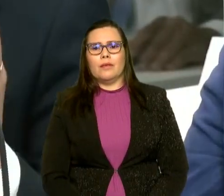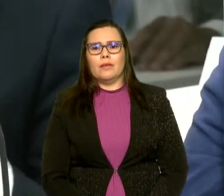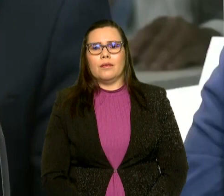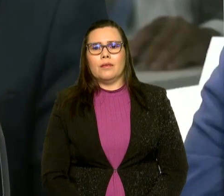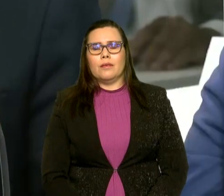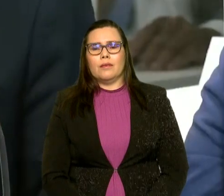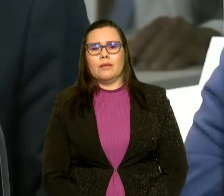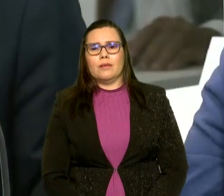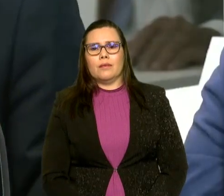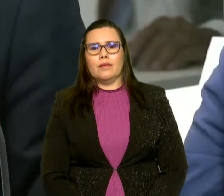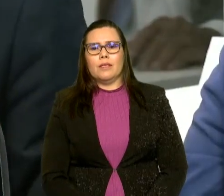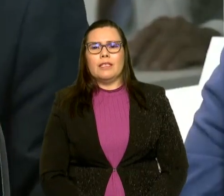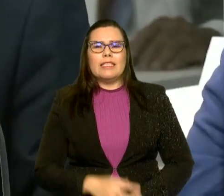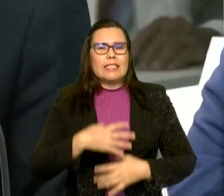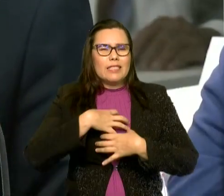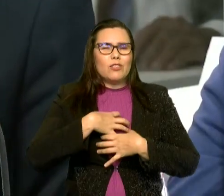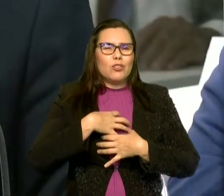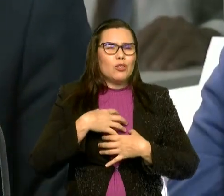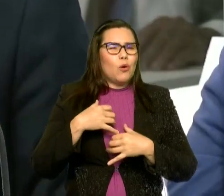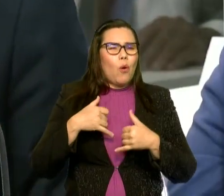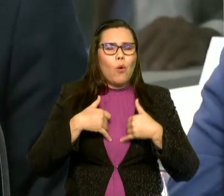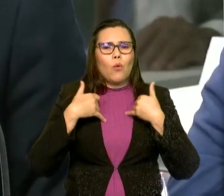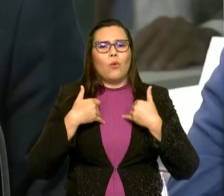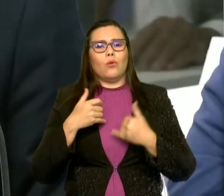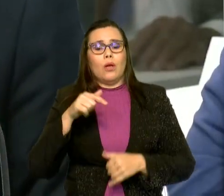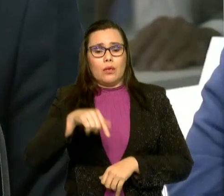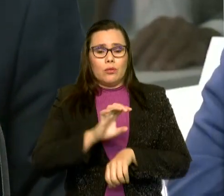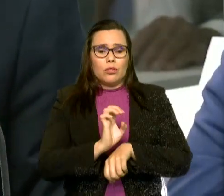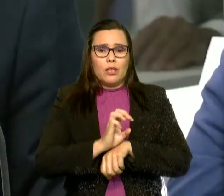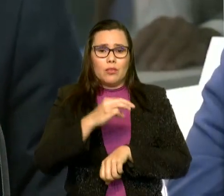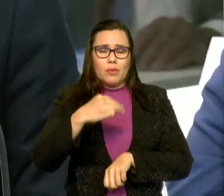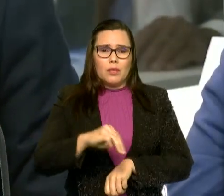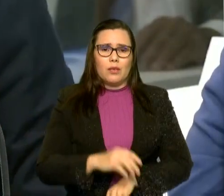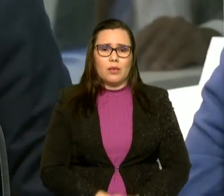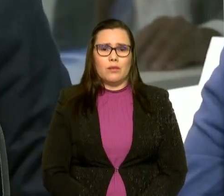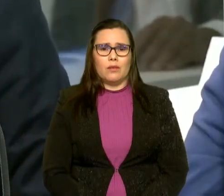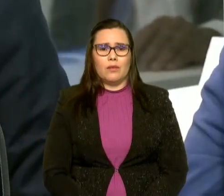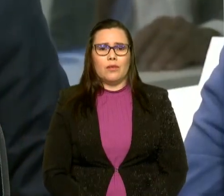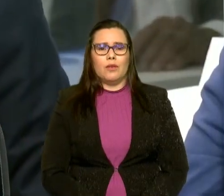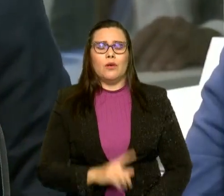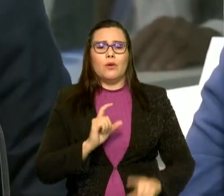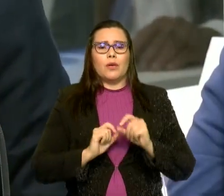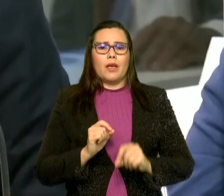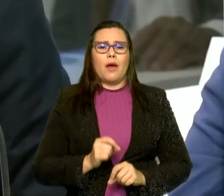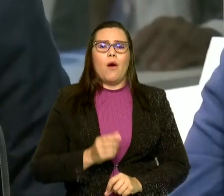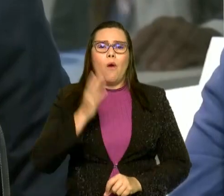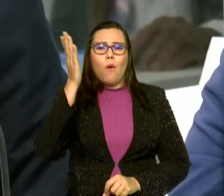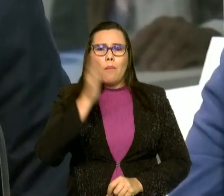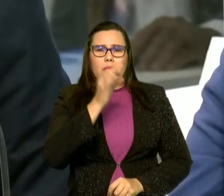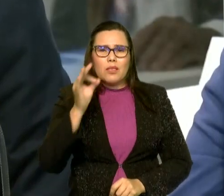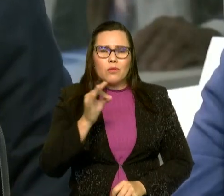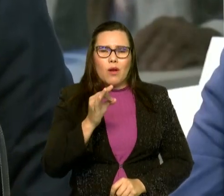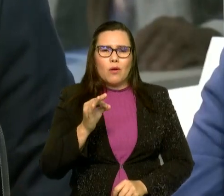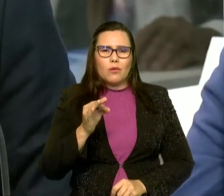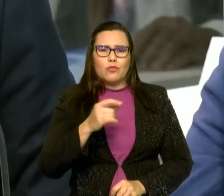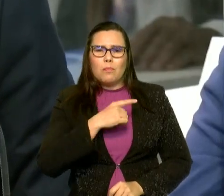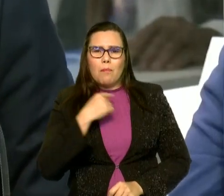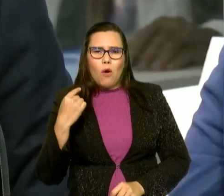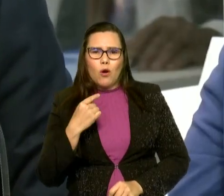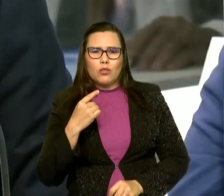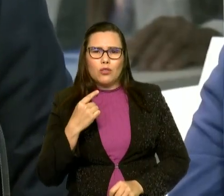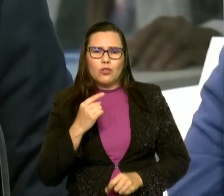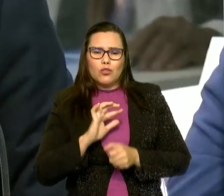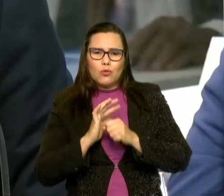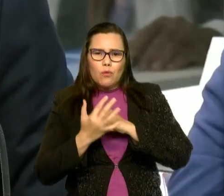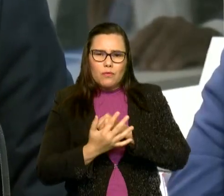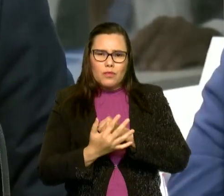algo para se orgulhar. Nós somos o estado da federação com menor percentual de mortalidade do país. O menor